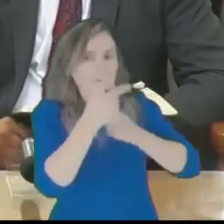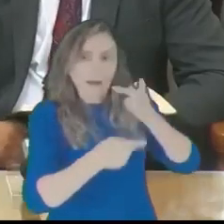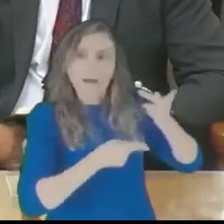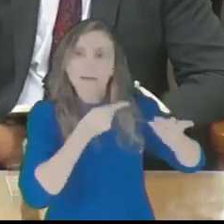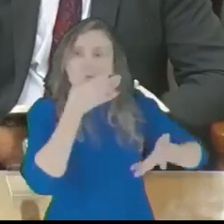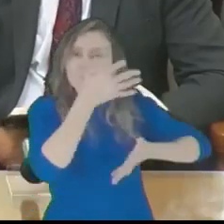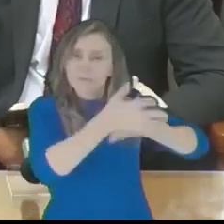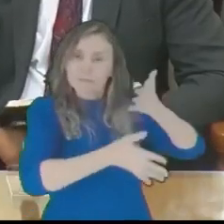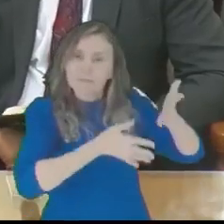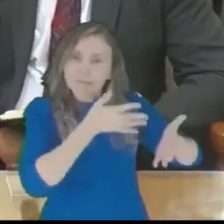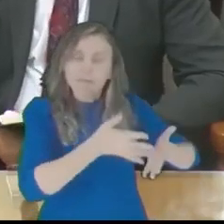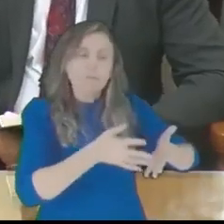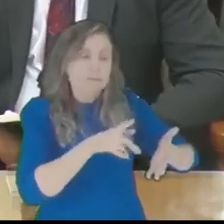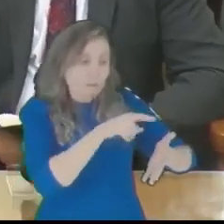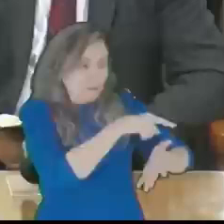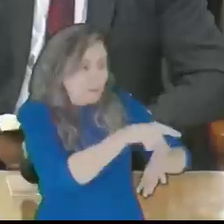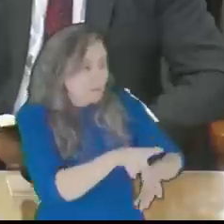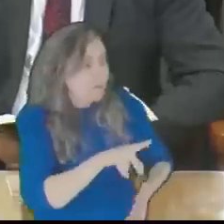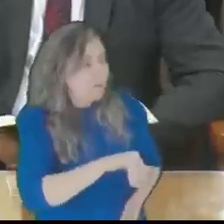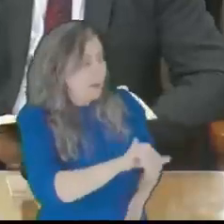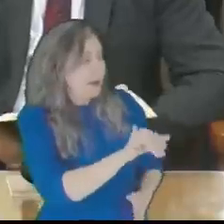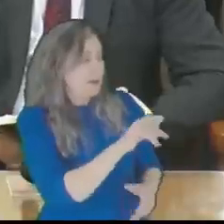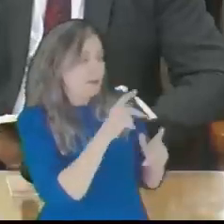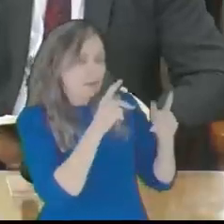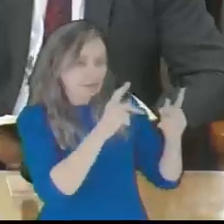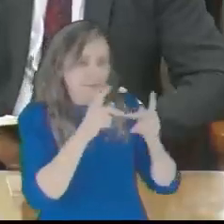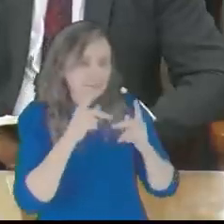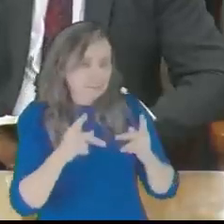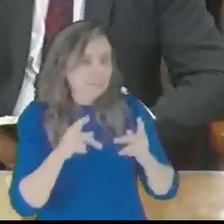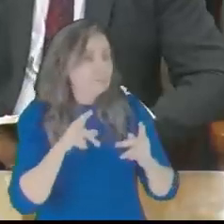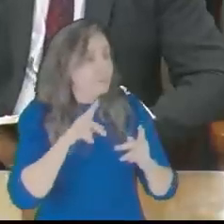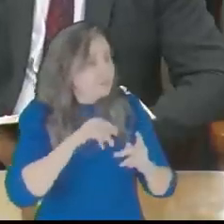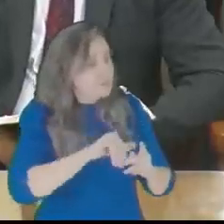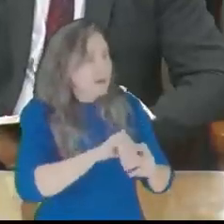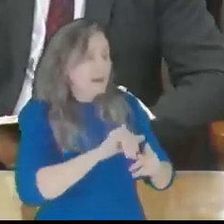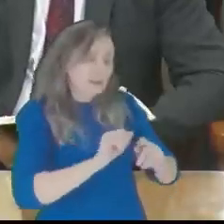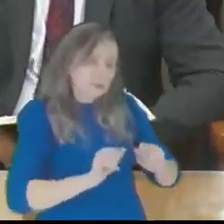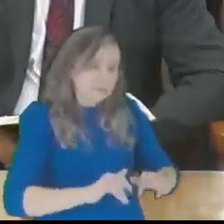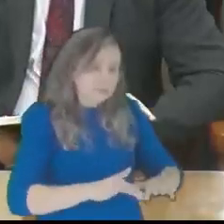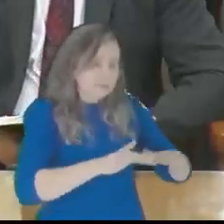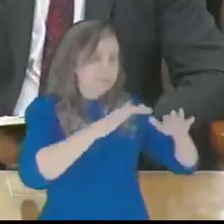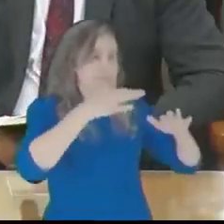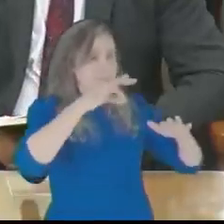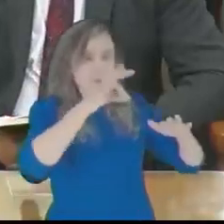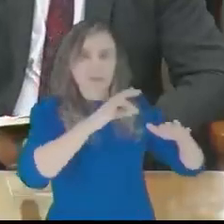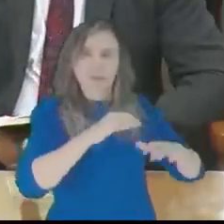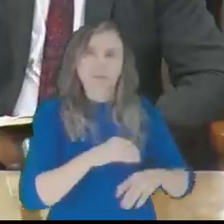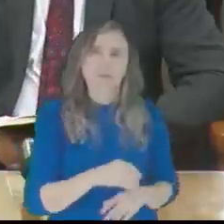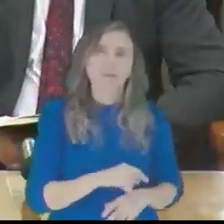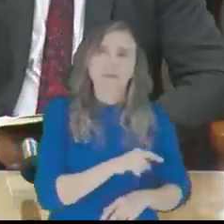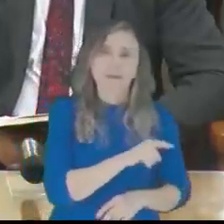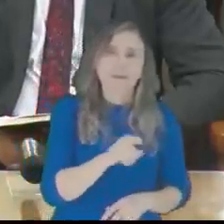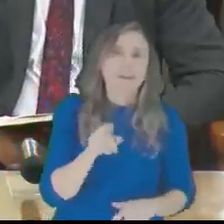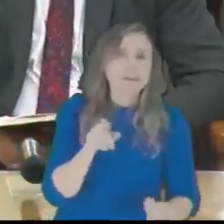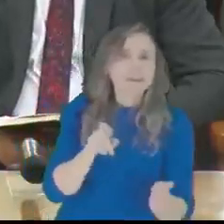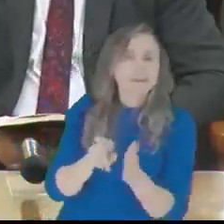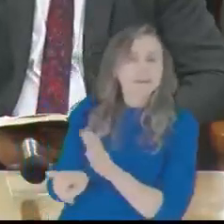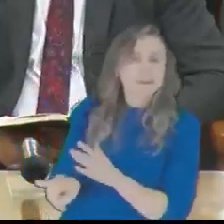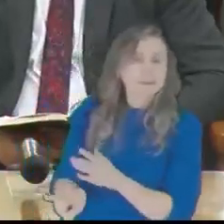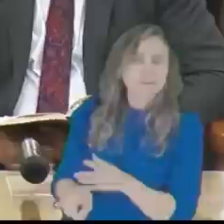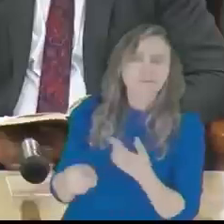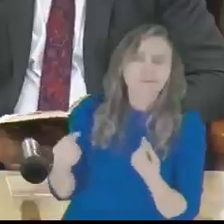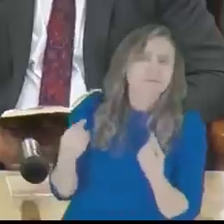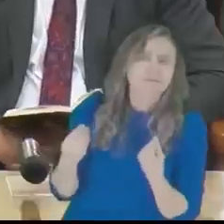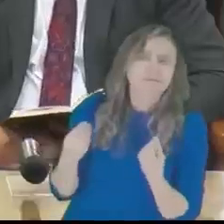Evangelho, Jesus falando que eles iam ser cheios de quê? Do Espírito Santo. Aí eles disseram uma pergunta a Jesus que não tinha nada a ver com o